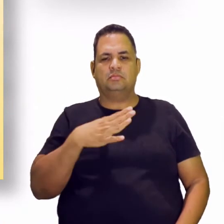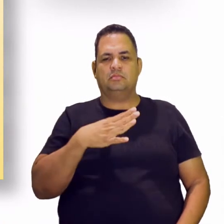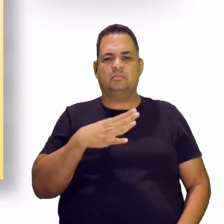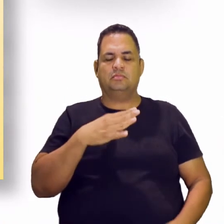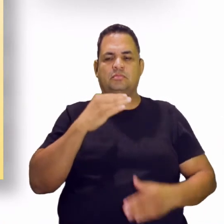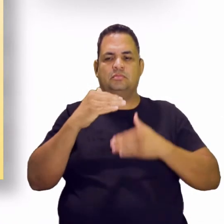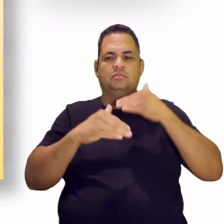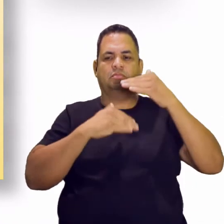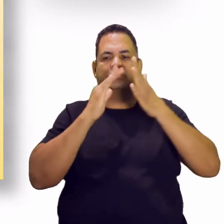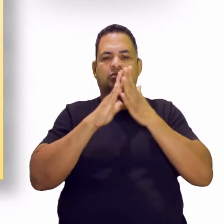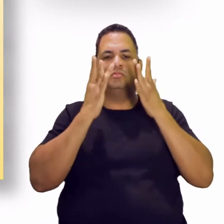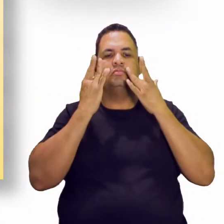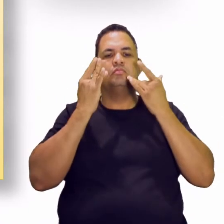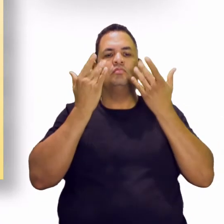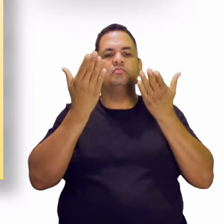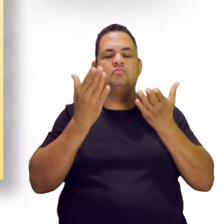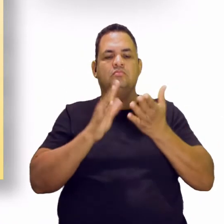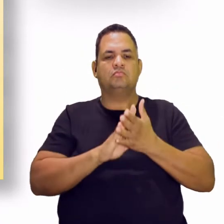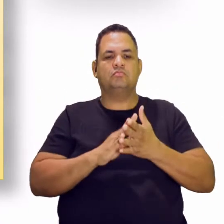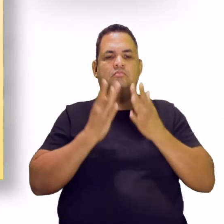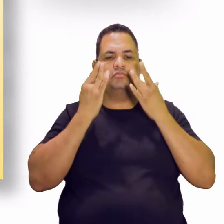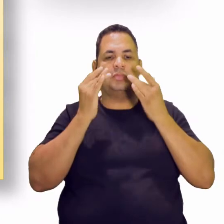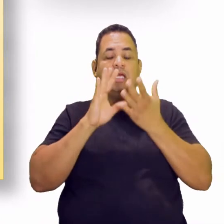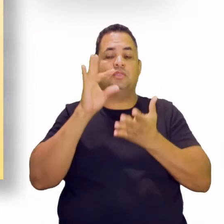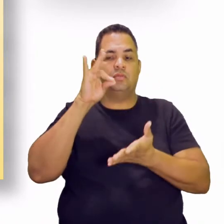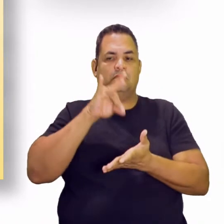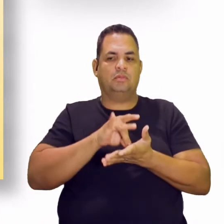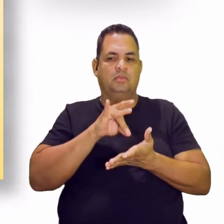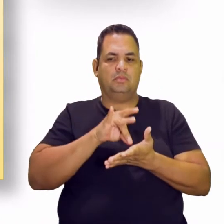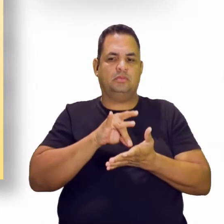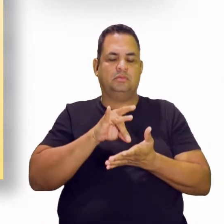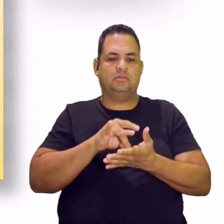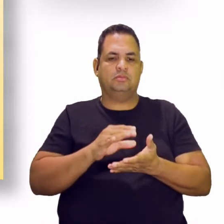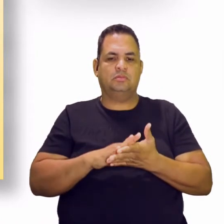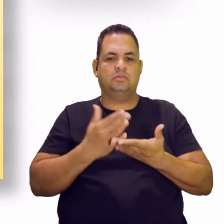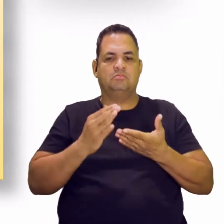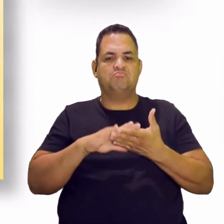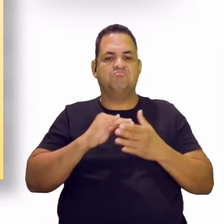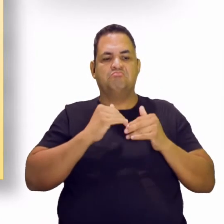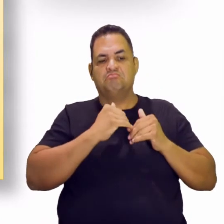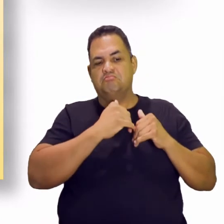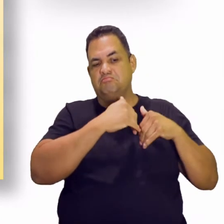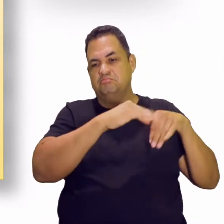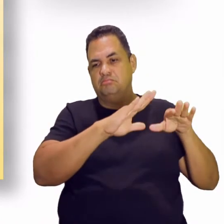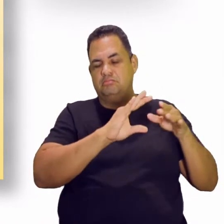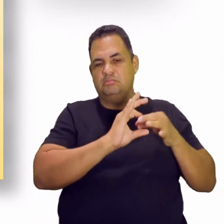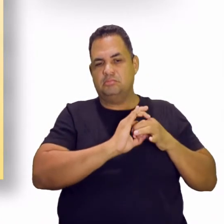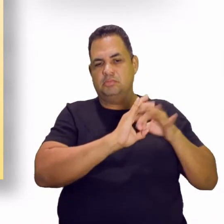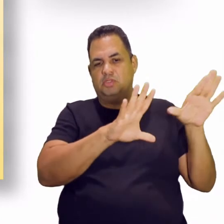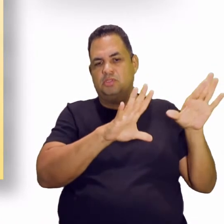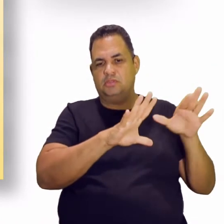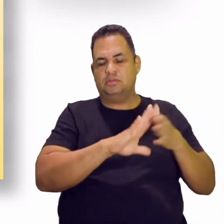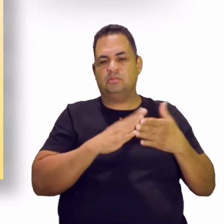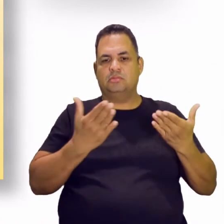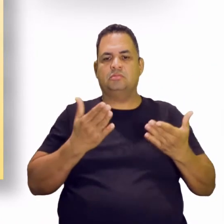de desenvolver o teatro, que foi o teatro realista, deixando para trás, né, o